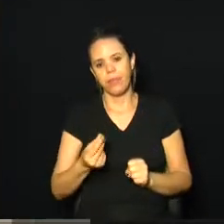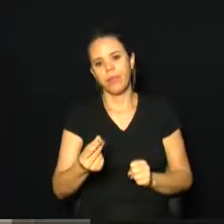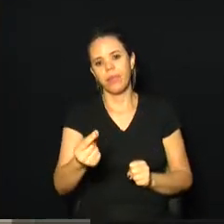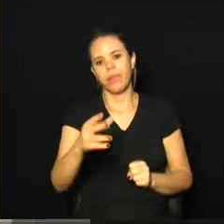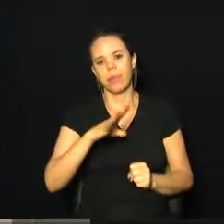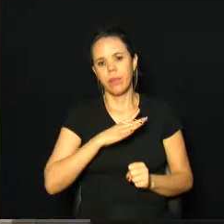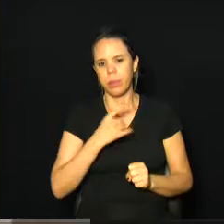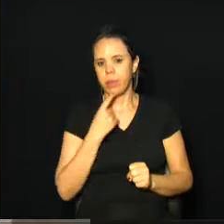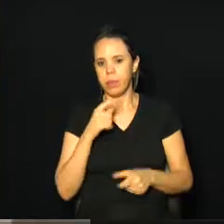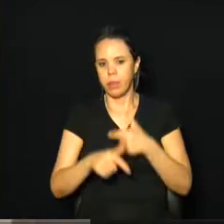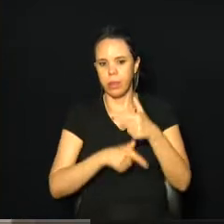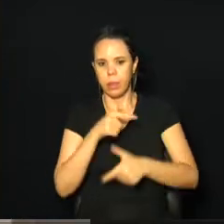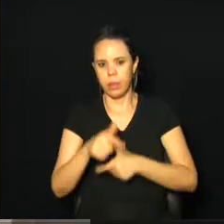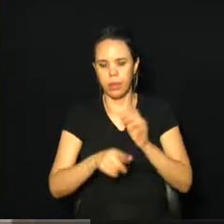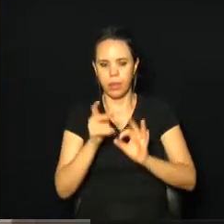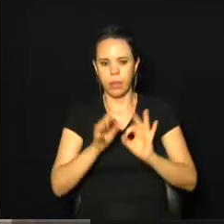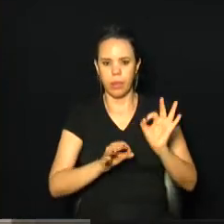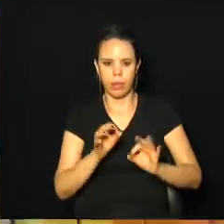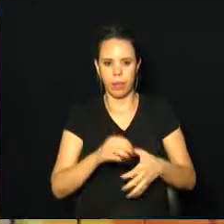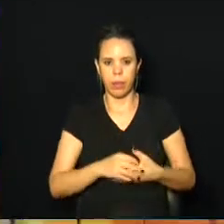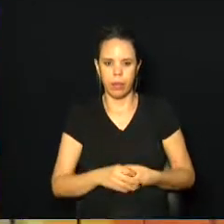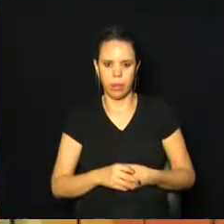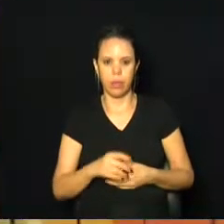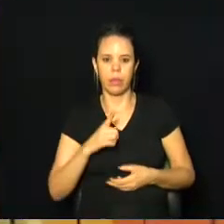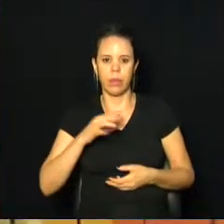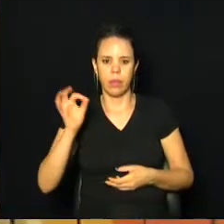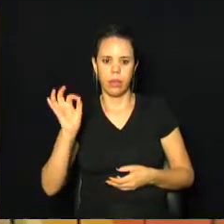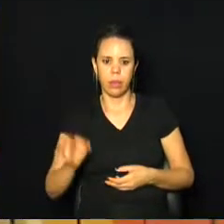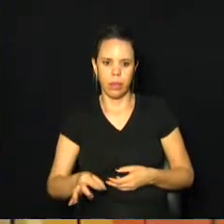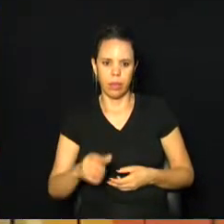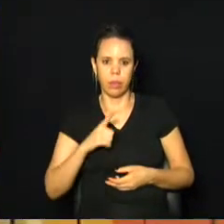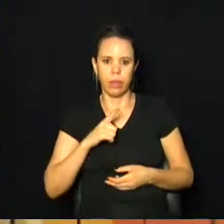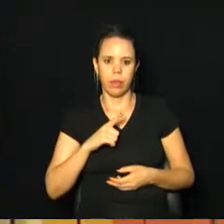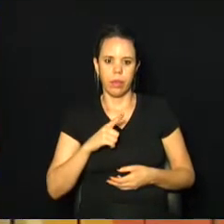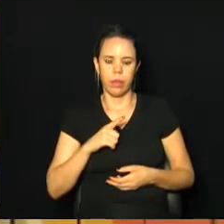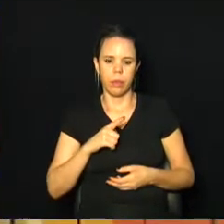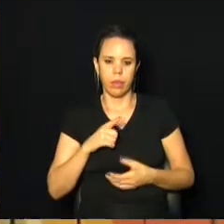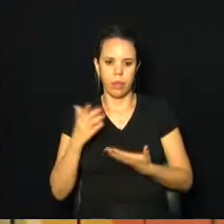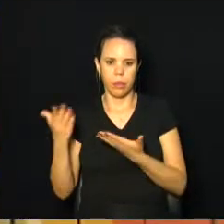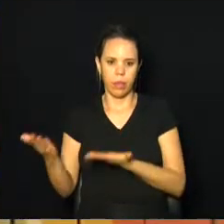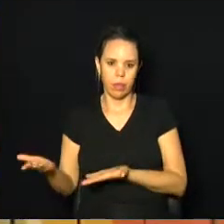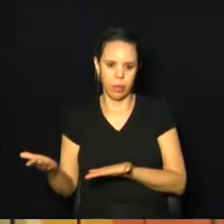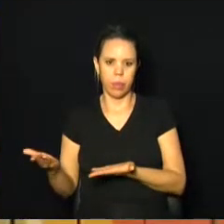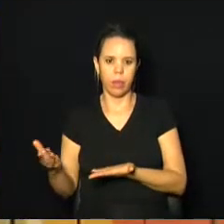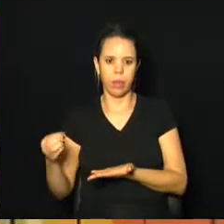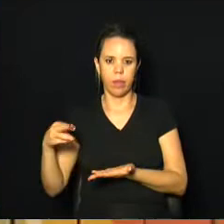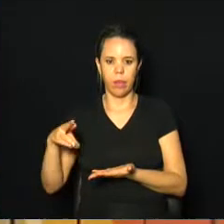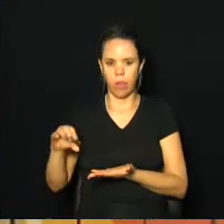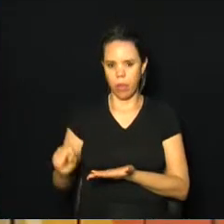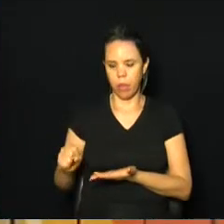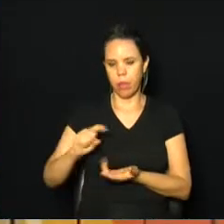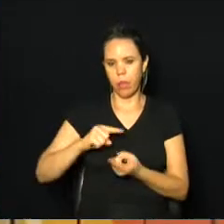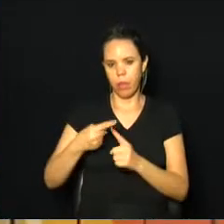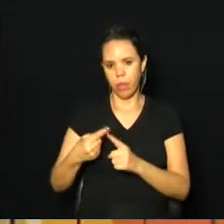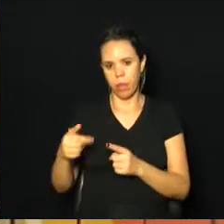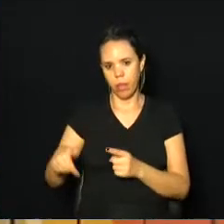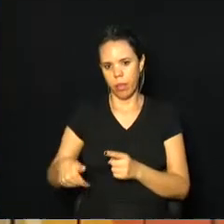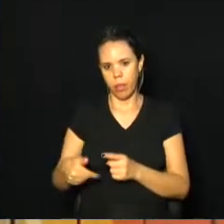cidade de Campinas, trabalhando com o projeto, né? E tenho certeza que terá. Marcos Pacheco, que também passou aqui pelo Mais Esportes